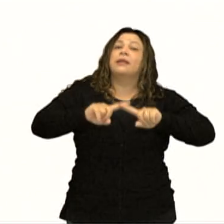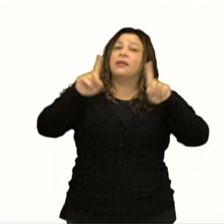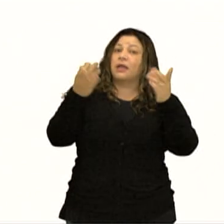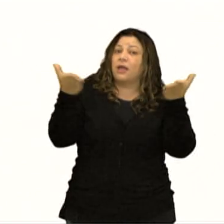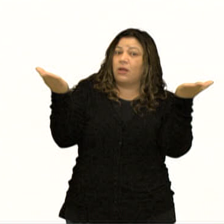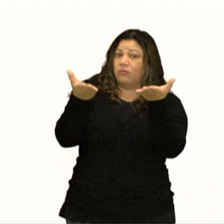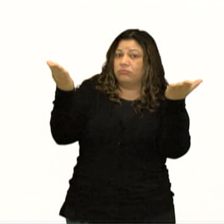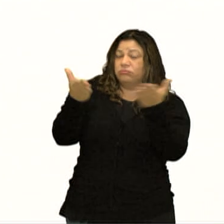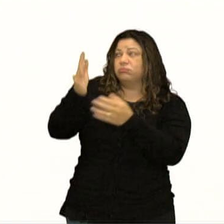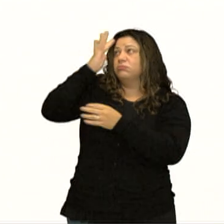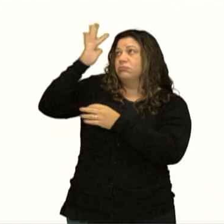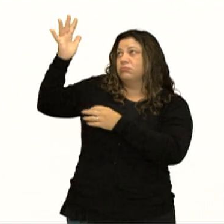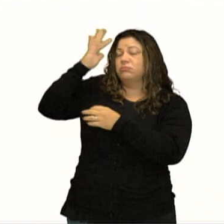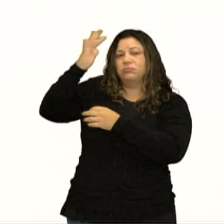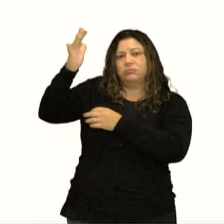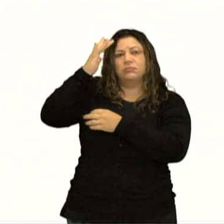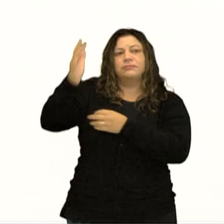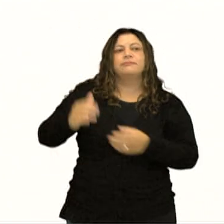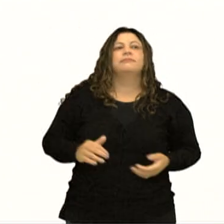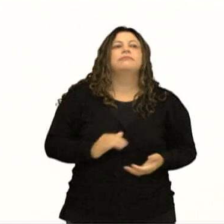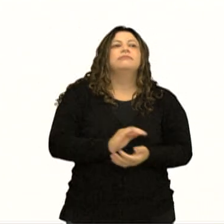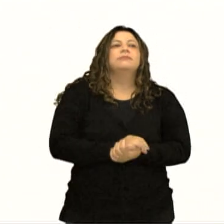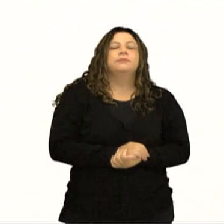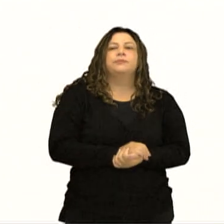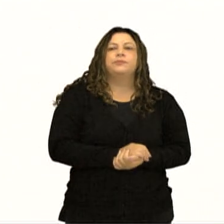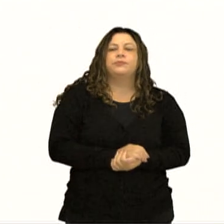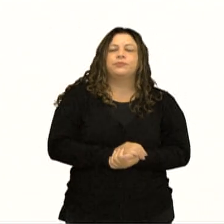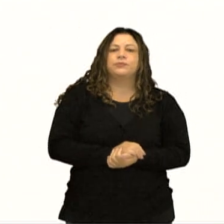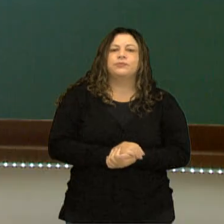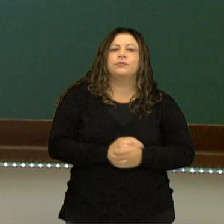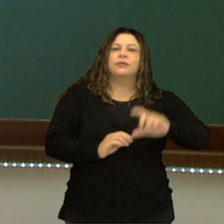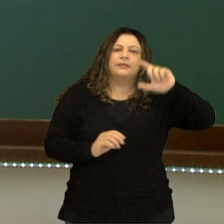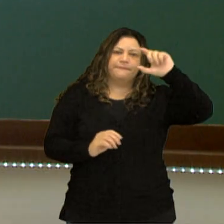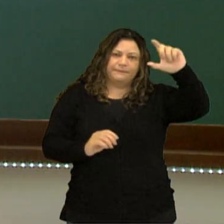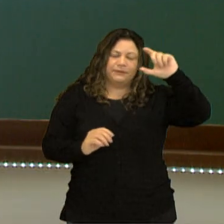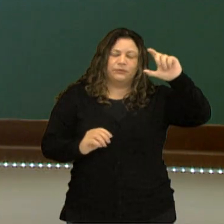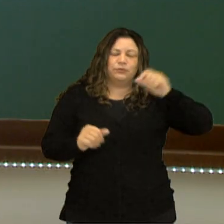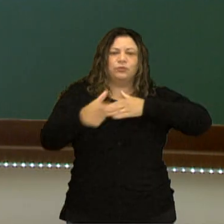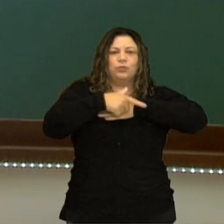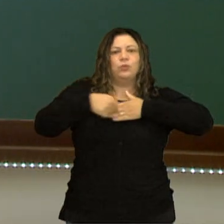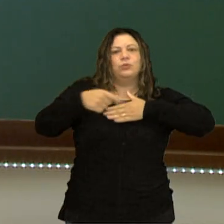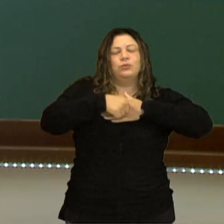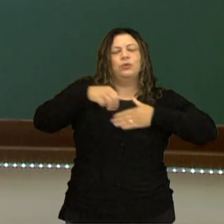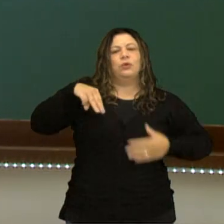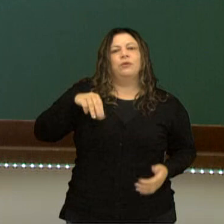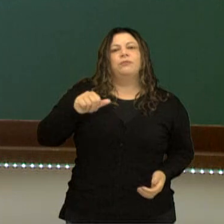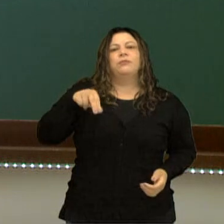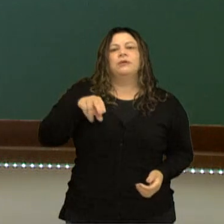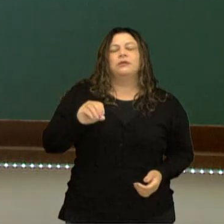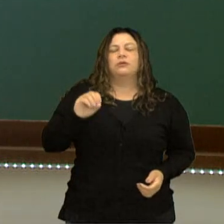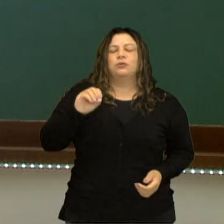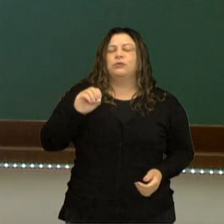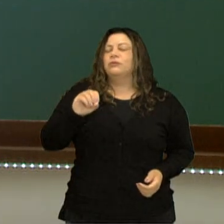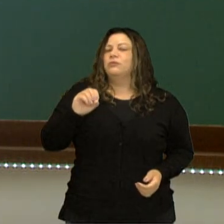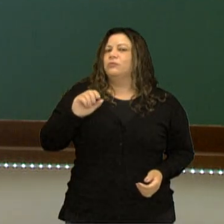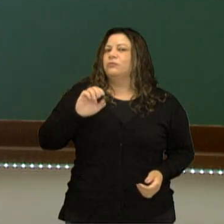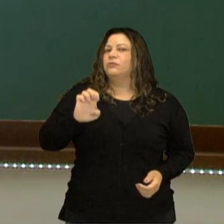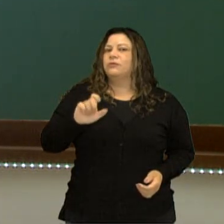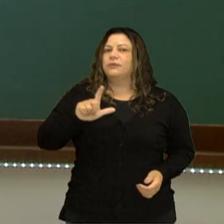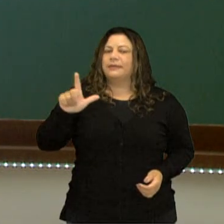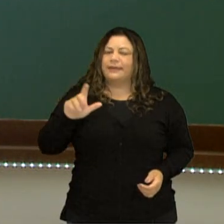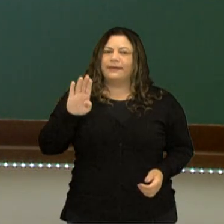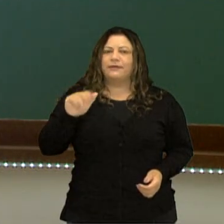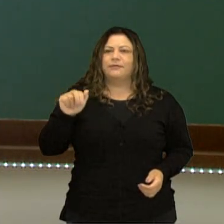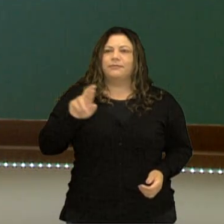reflexão. Temos aqui um verso de Manuel de Barros, faça a leitura comigo. Poesia é voar fora